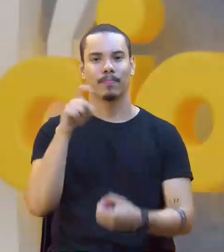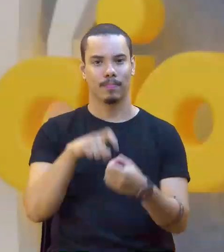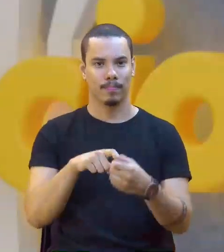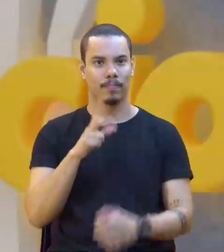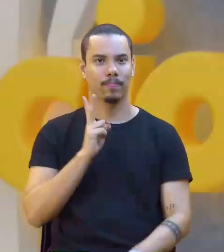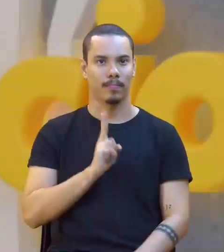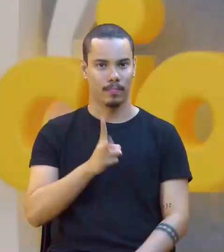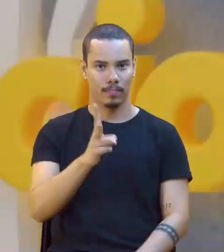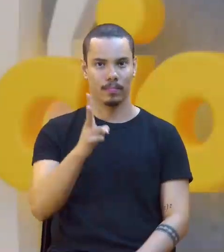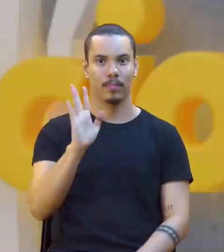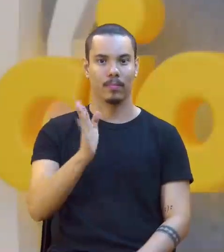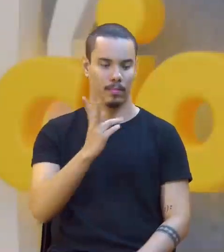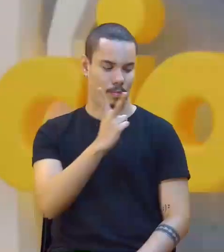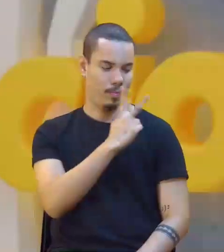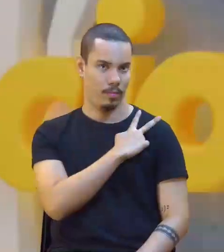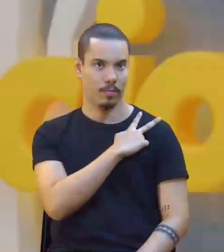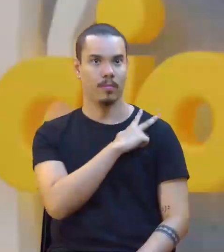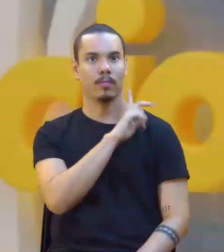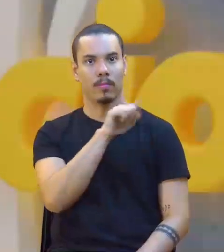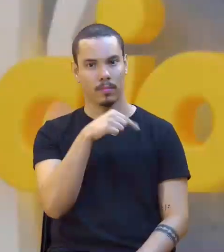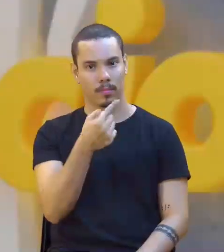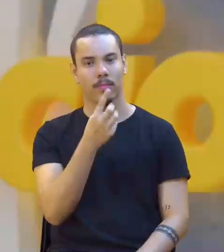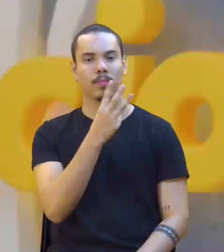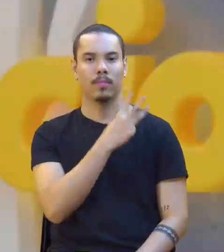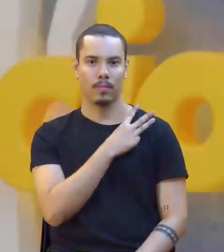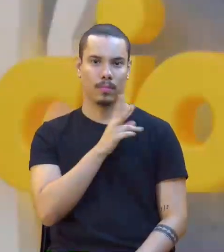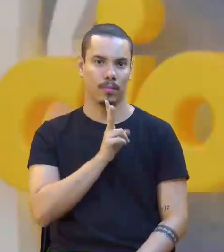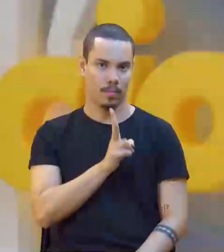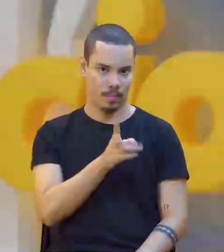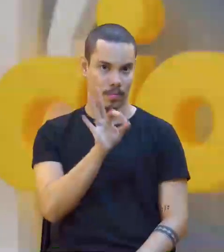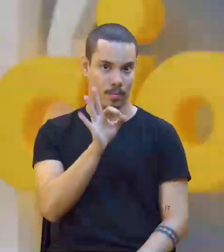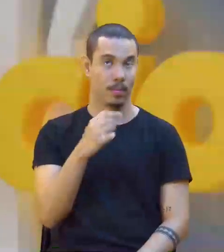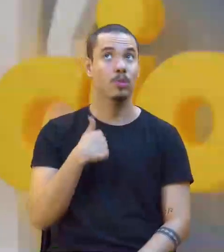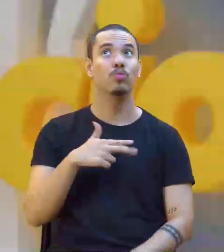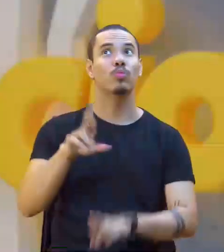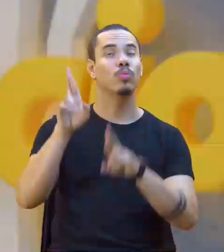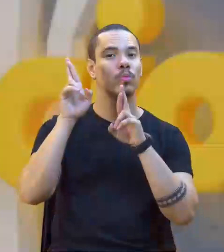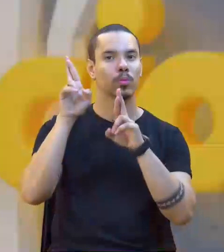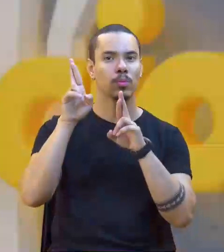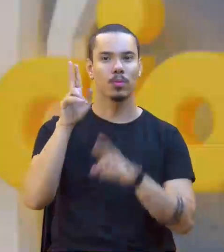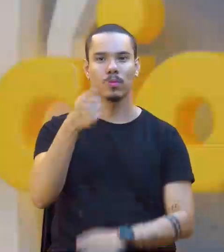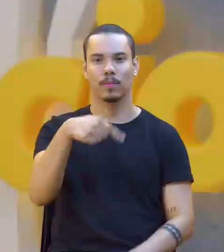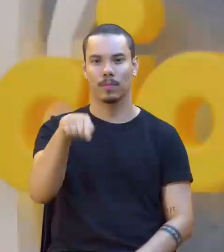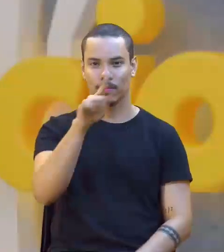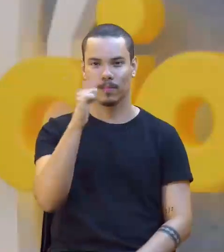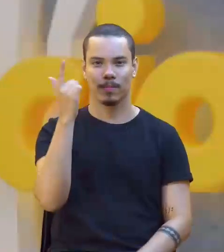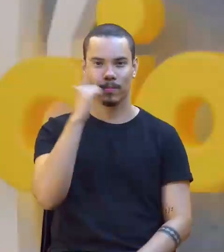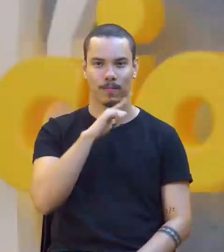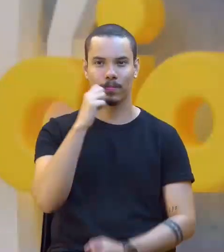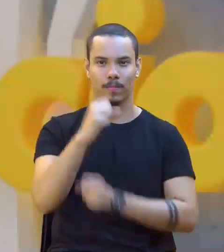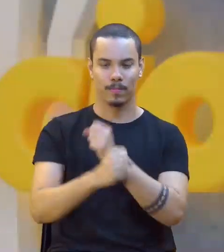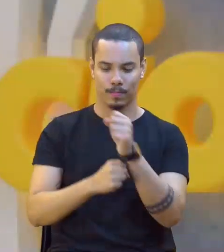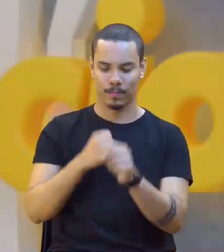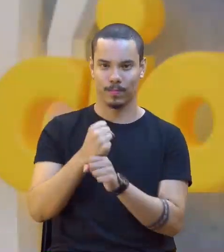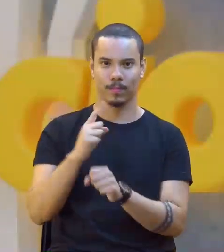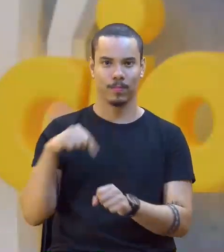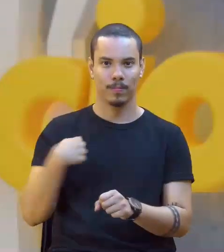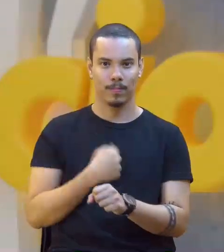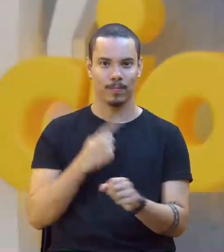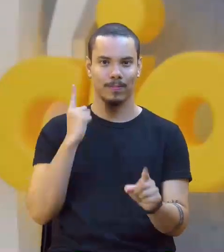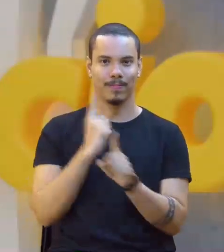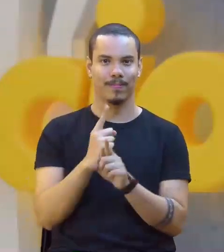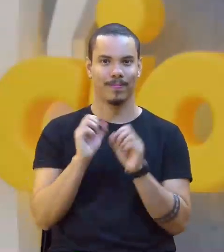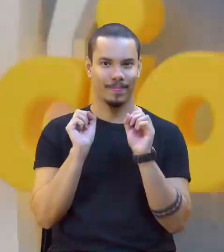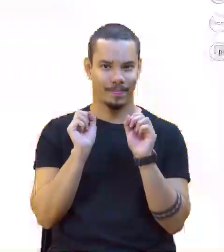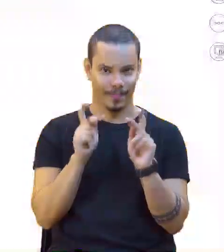no segundo ano do ensino médio. Assim sendo, e eu torço para que vocês, ano que vem, a gente se encontre, tá certo?